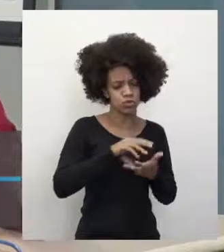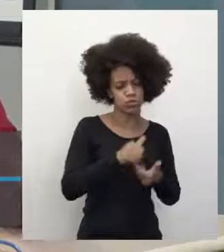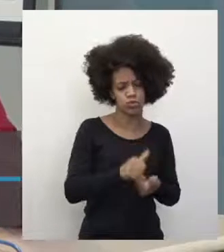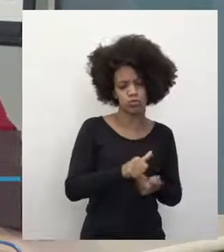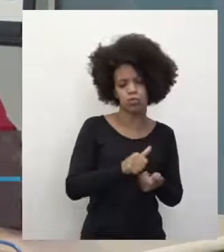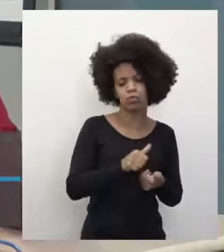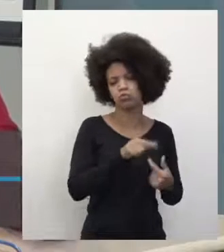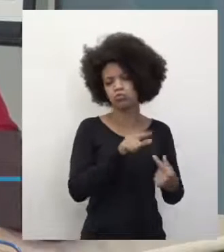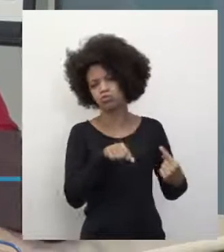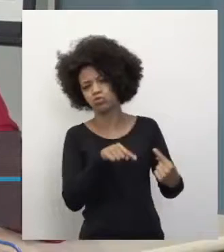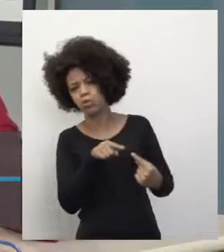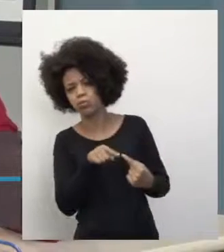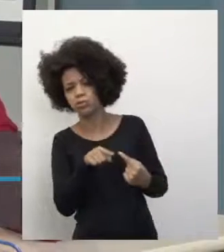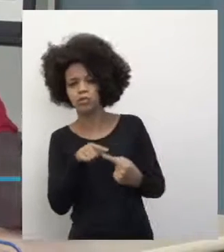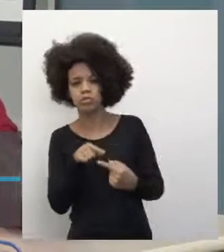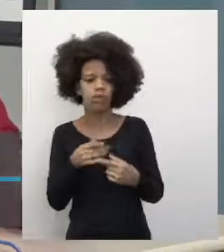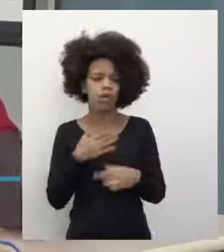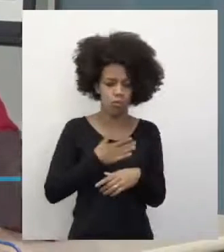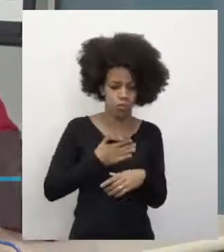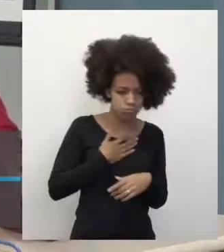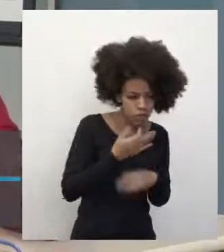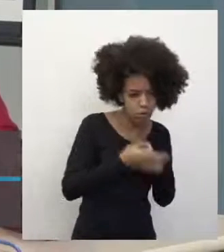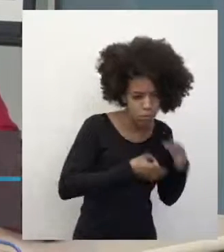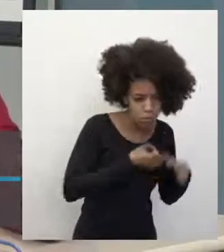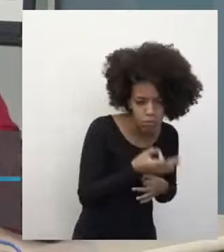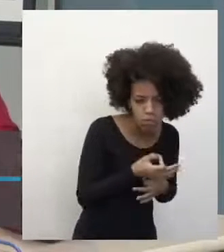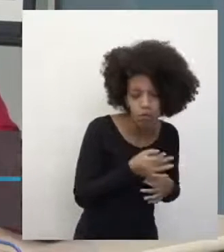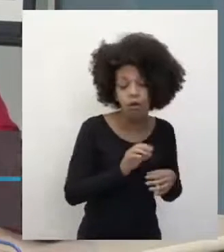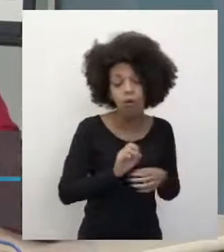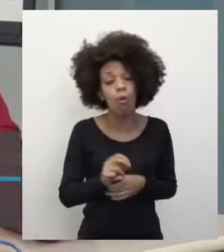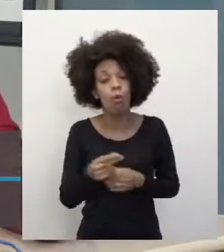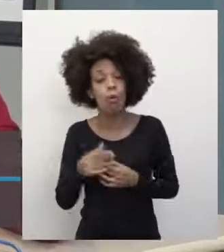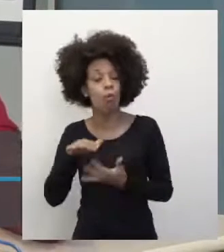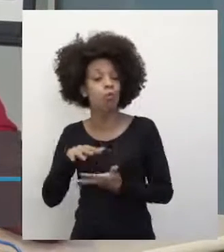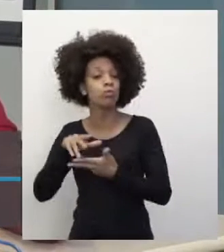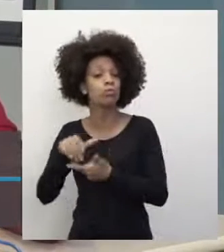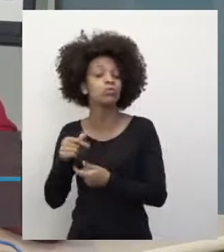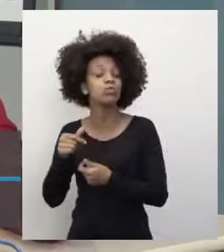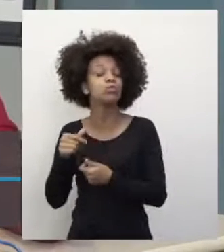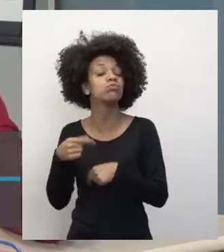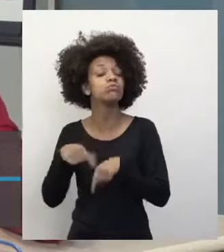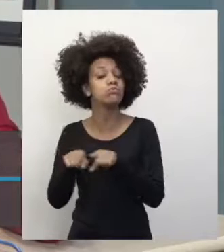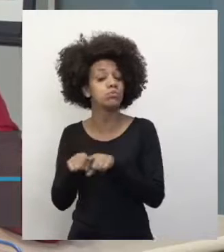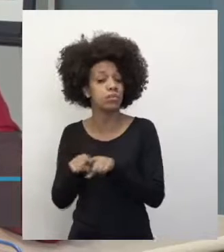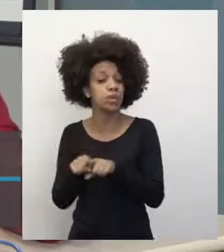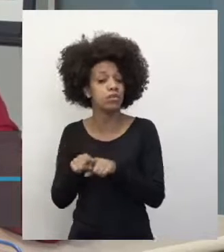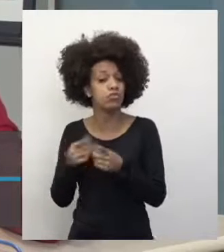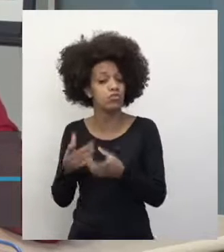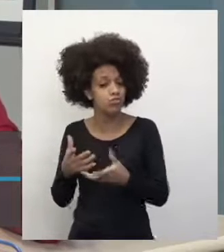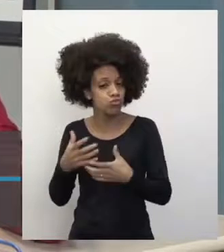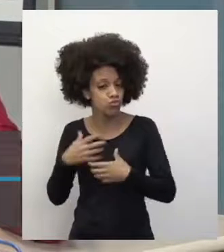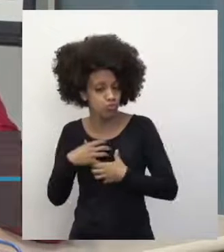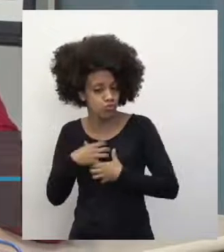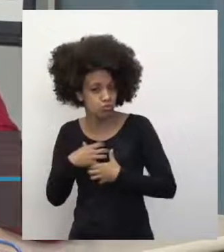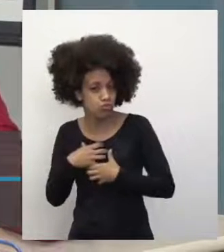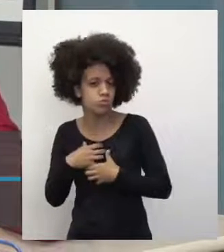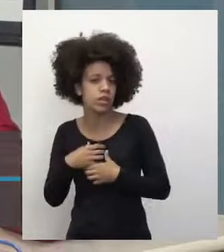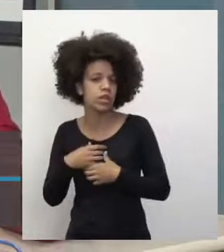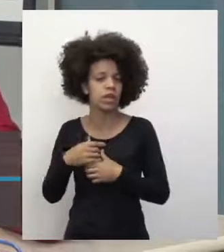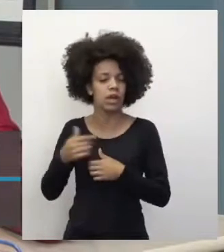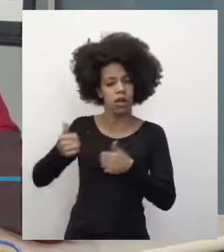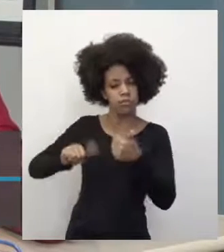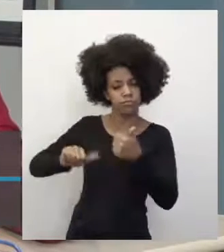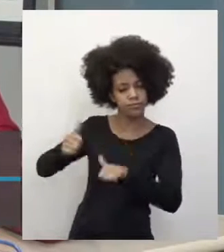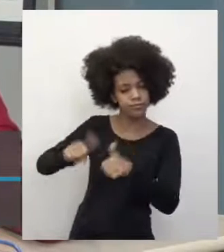né? Ah, eu gostei dessa obra, eu achei bonita, ou elas podem vir também, né, de um senso técnico, ou seja, um